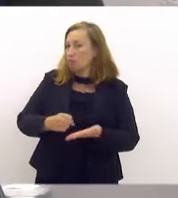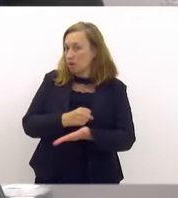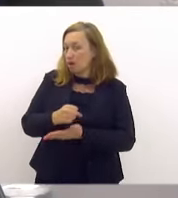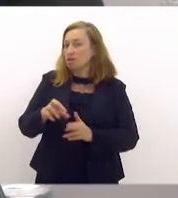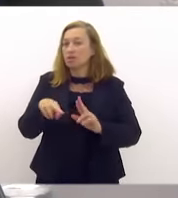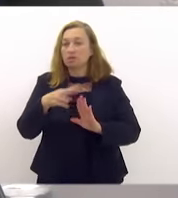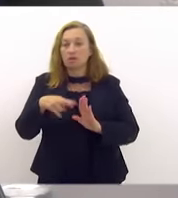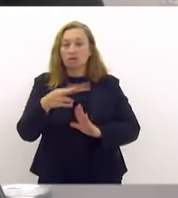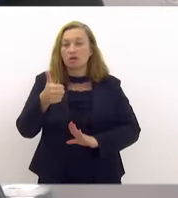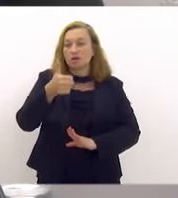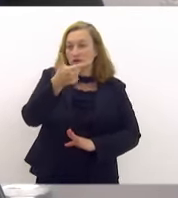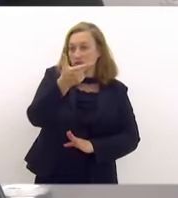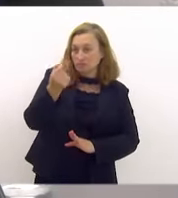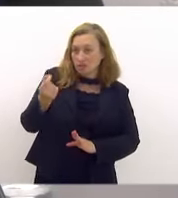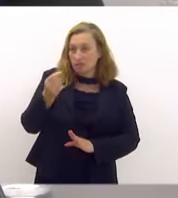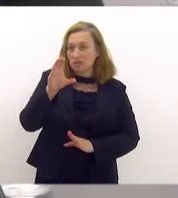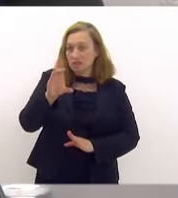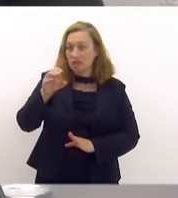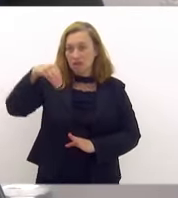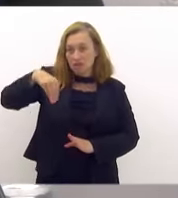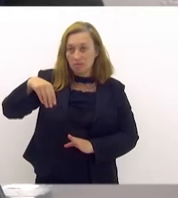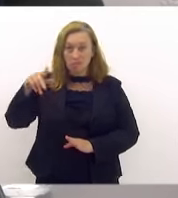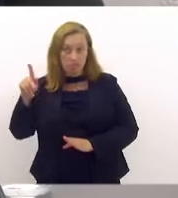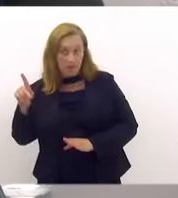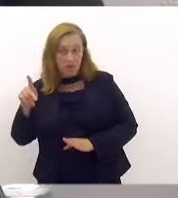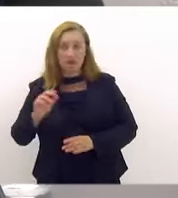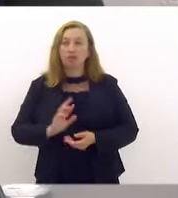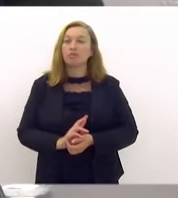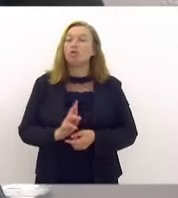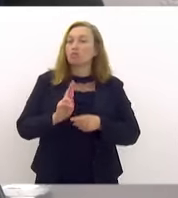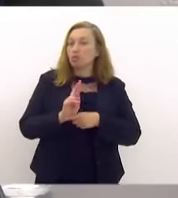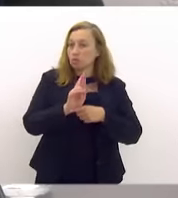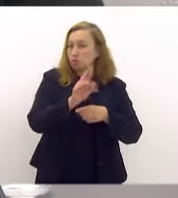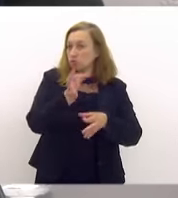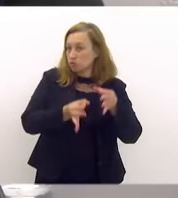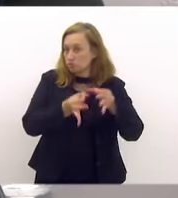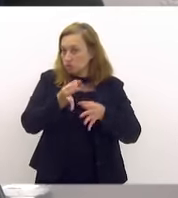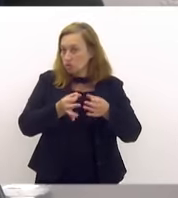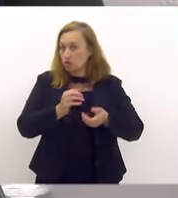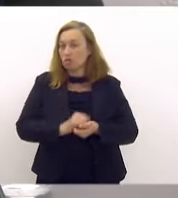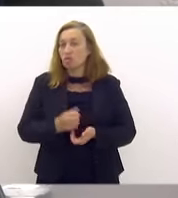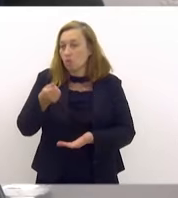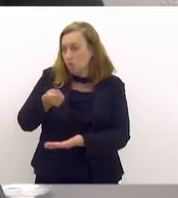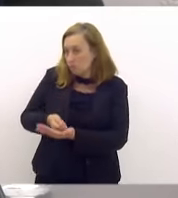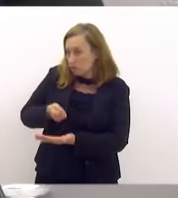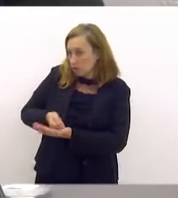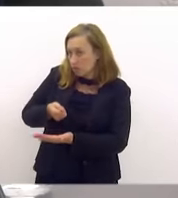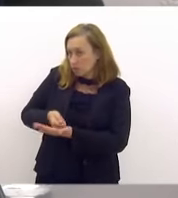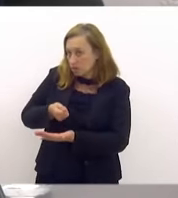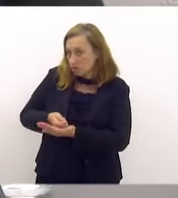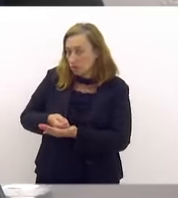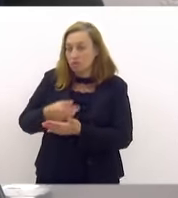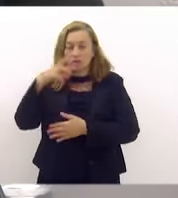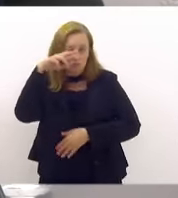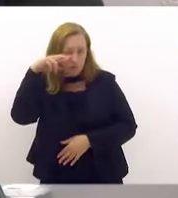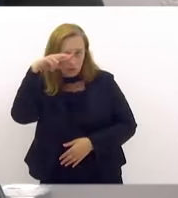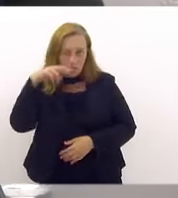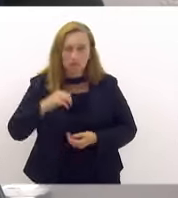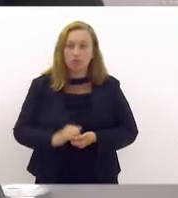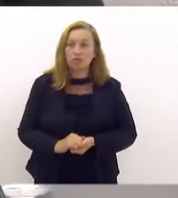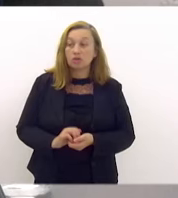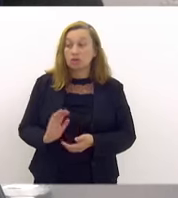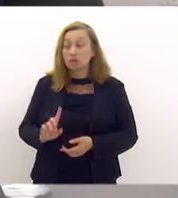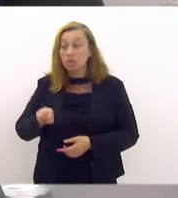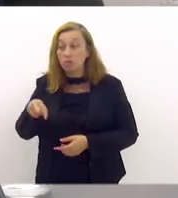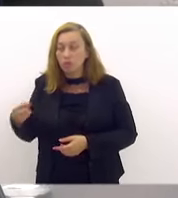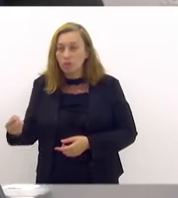20 do cnmp duas vezes no ano o promotor de justiça Obrigatoriamente faz fiscalizações e fora